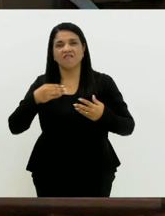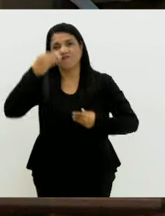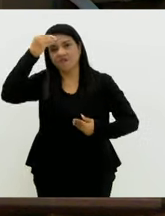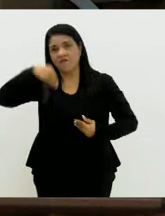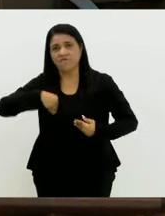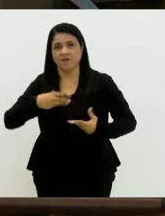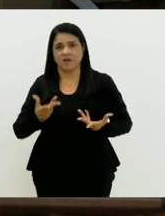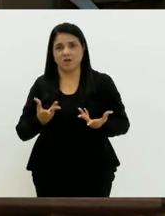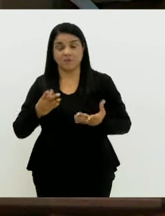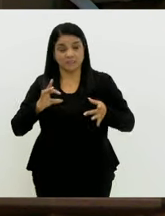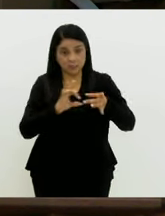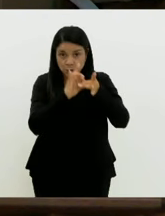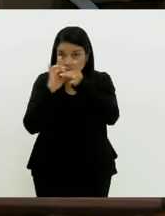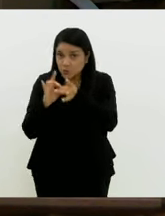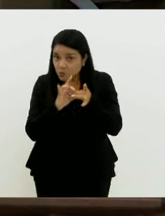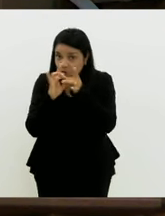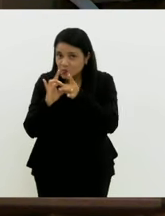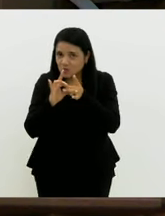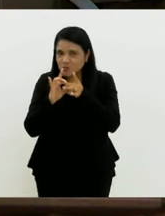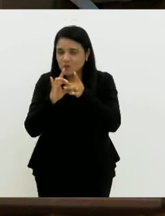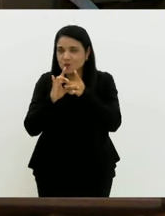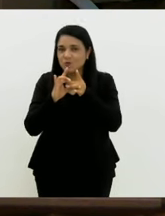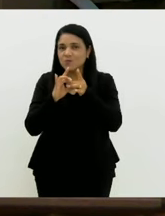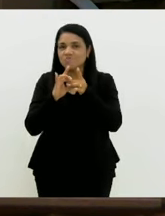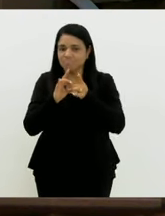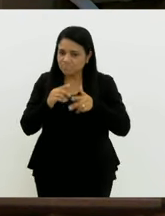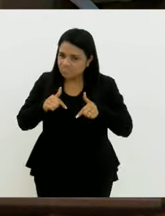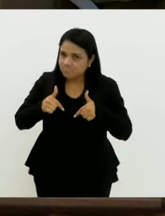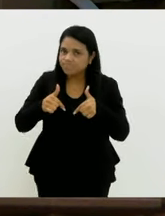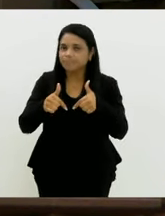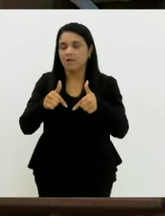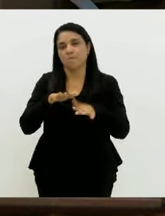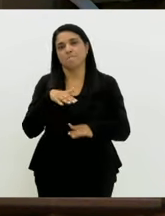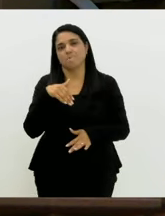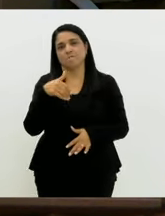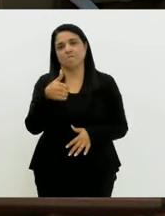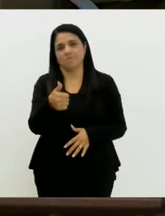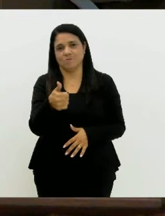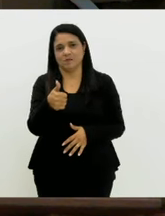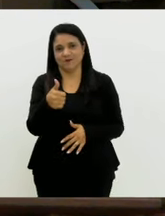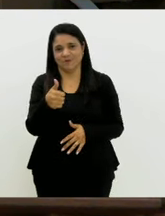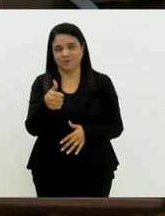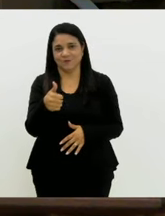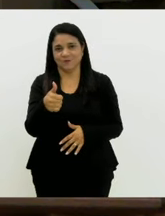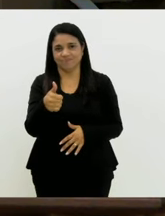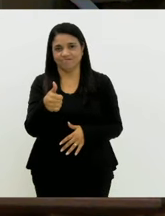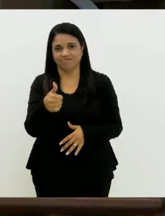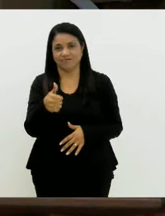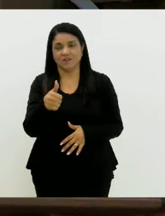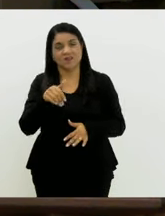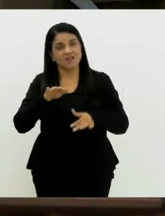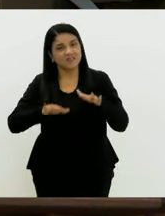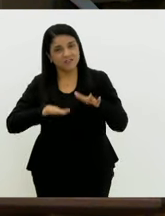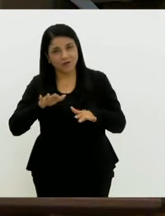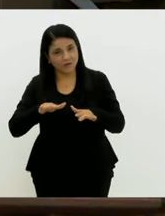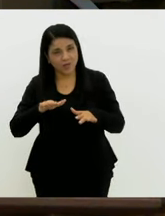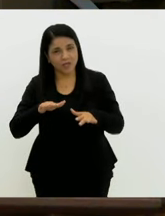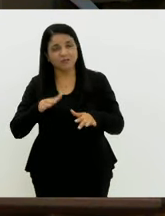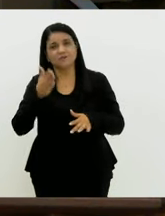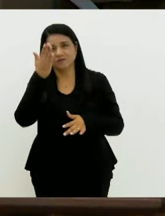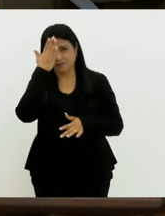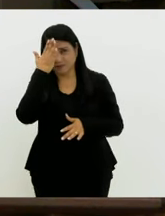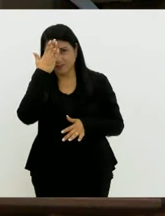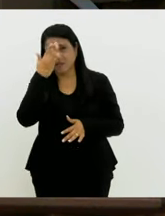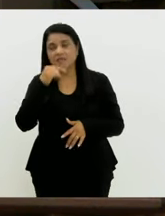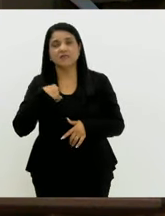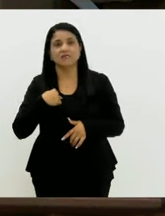junto, de mãos dadas, num propósito, tudo fica melhor. Eu sei que talvez não tenha sido o melhor dos presidentes para